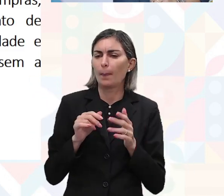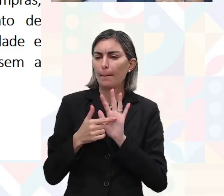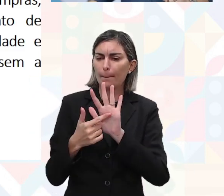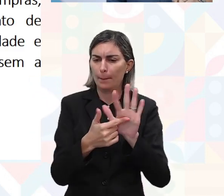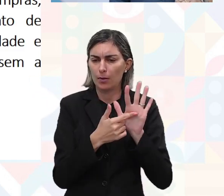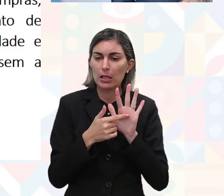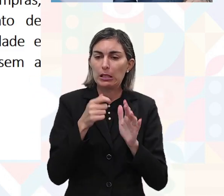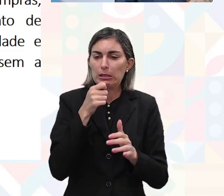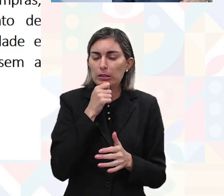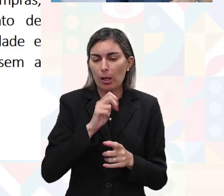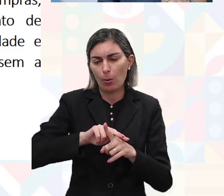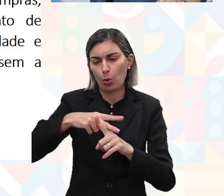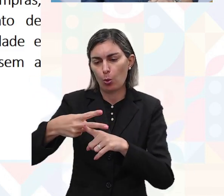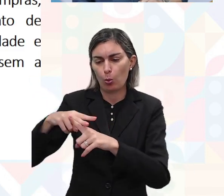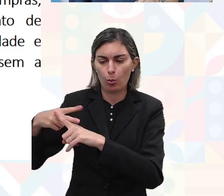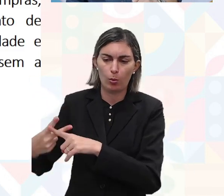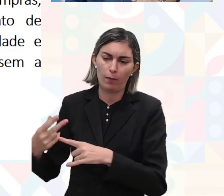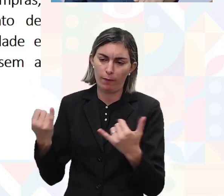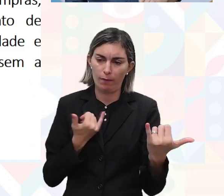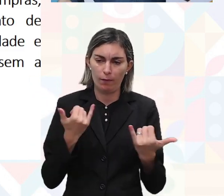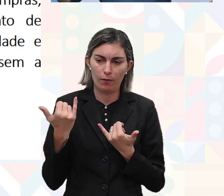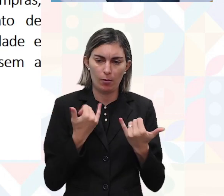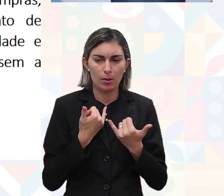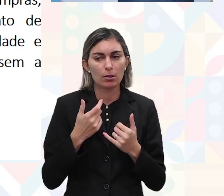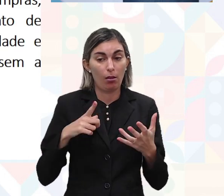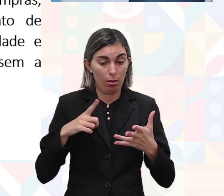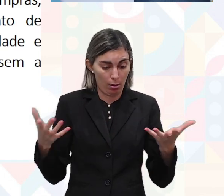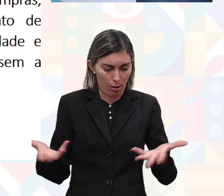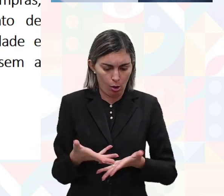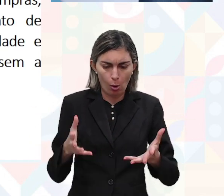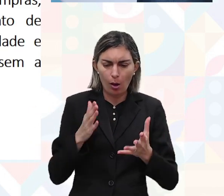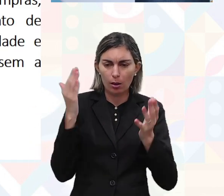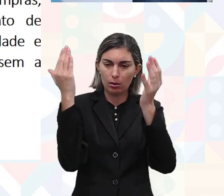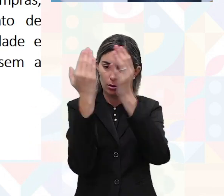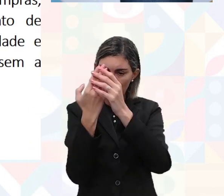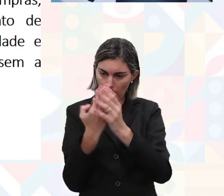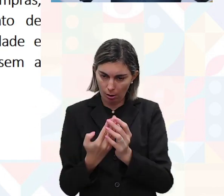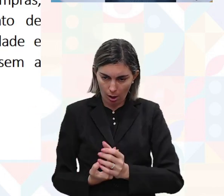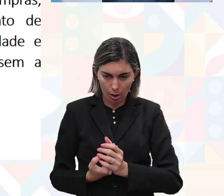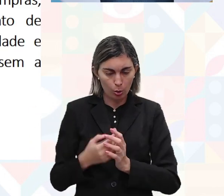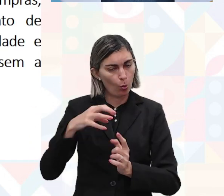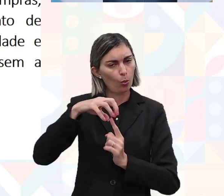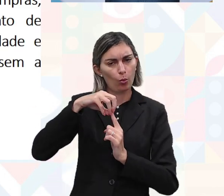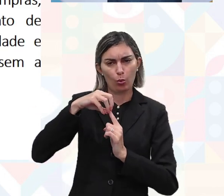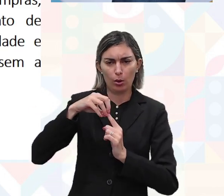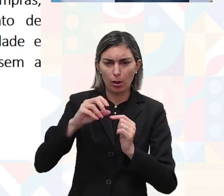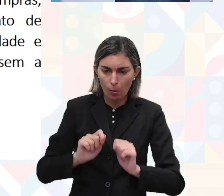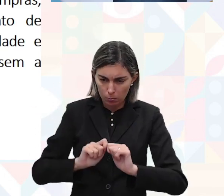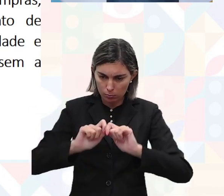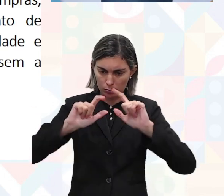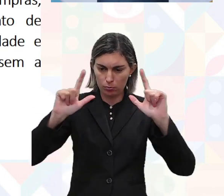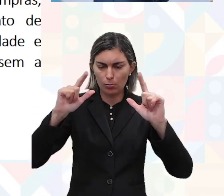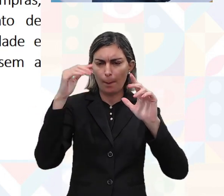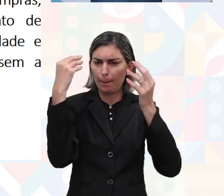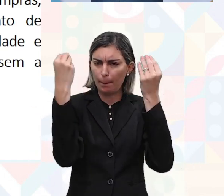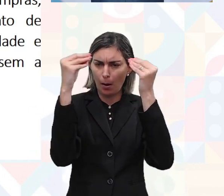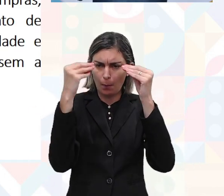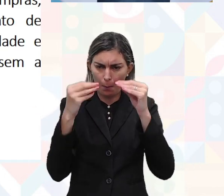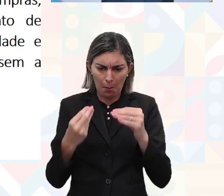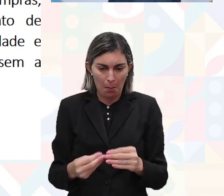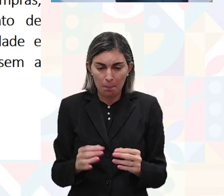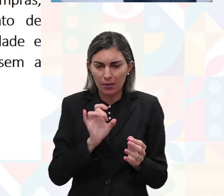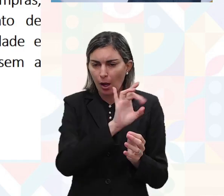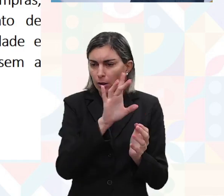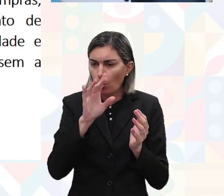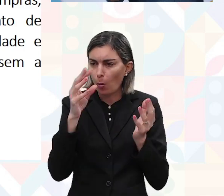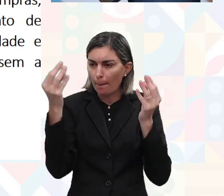enfatizada sem a duplicação de informação. Eu tenho agora uma base de dados única e eu não preciso ficar duplicando informações entre cada